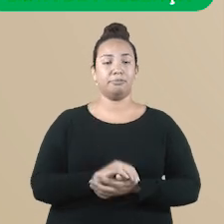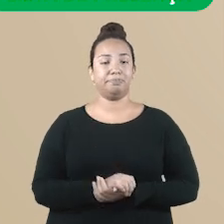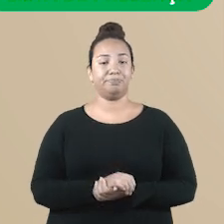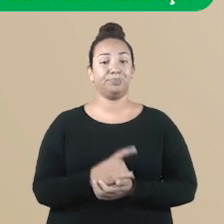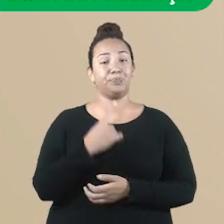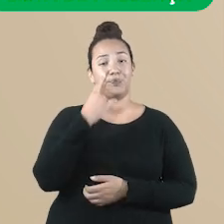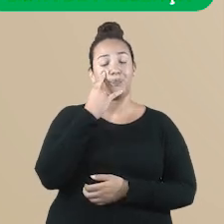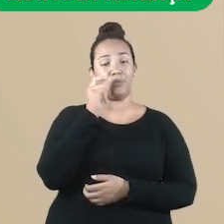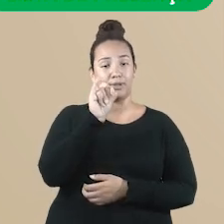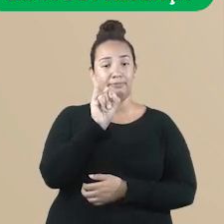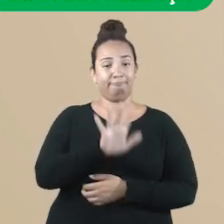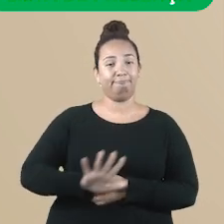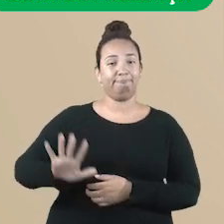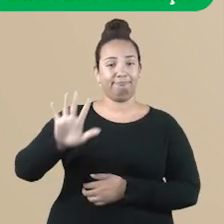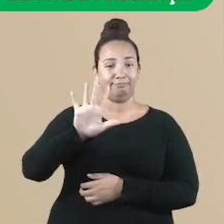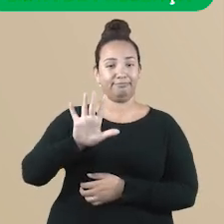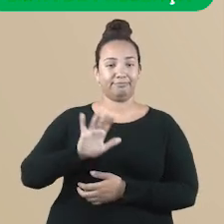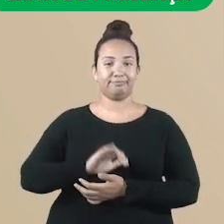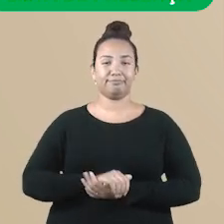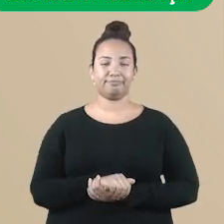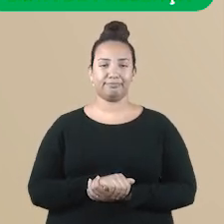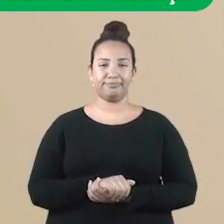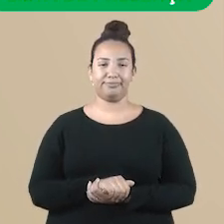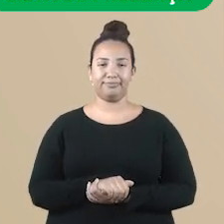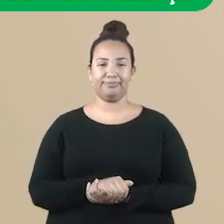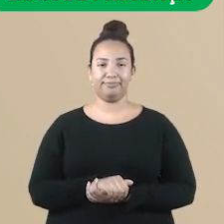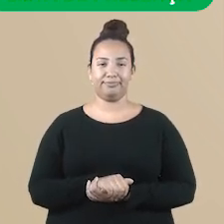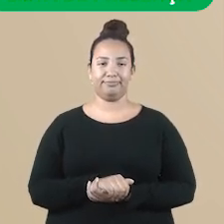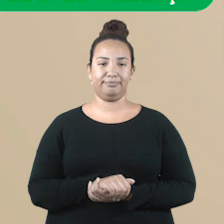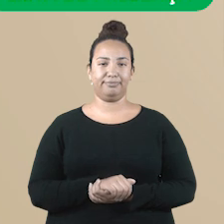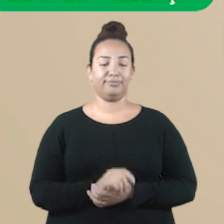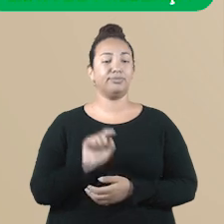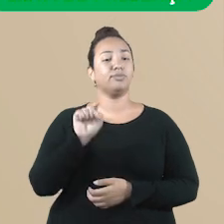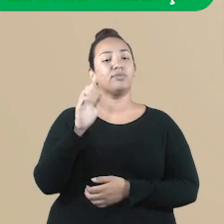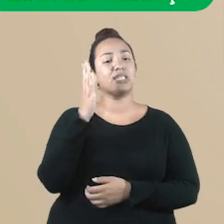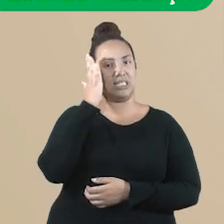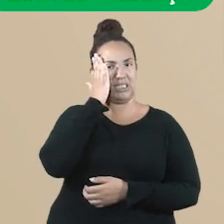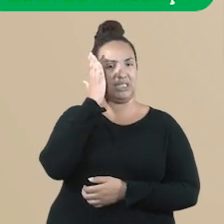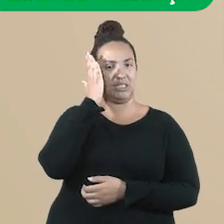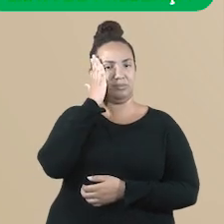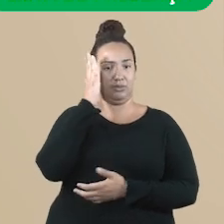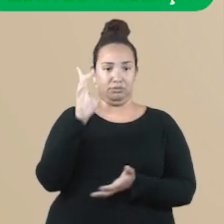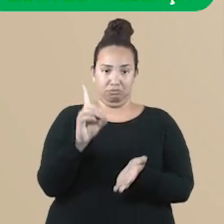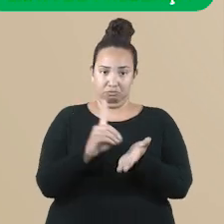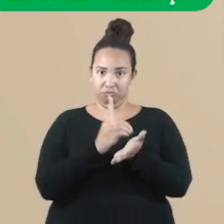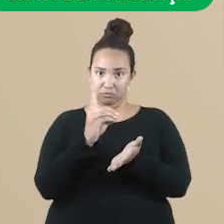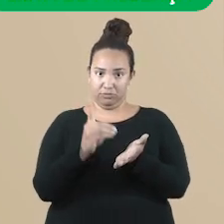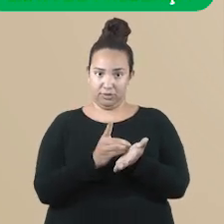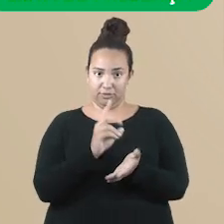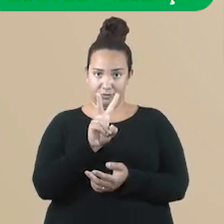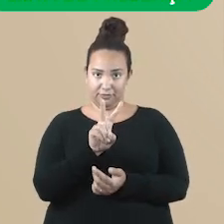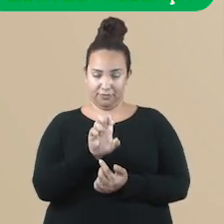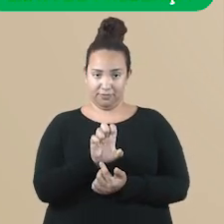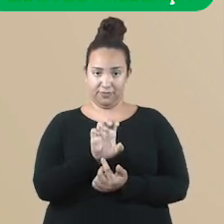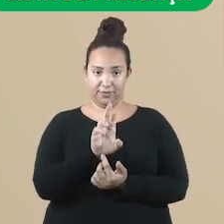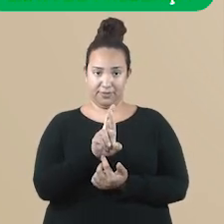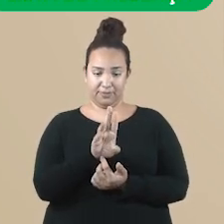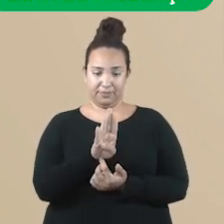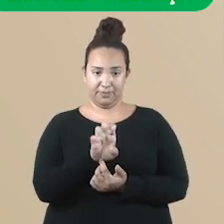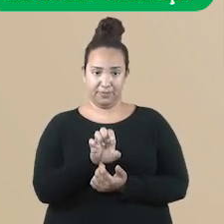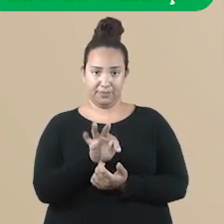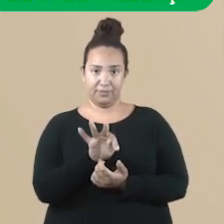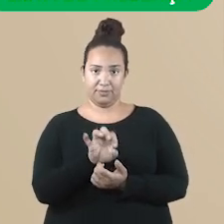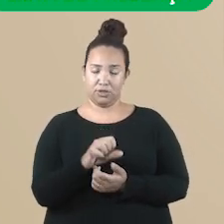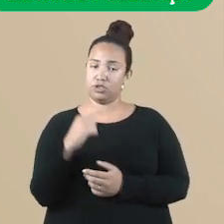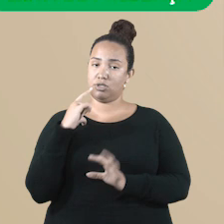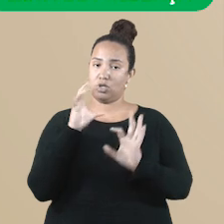ter, como podemos observar nessa imagem aqui. Você sabia que um verbete de dicionário tem